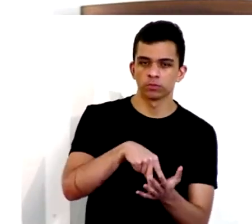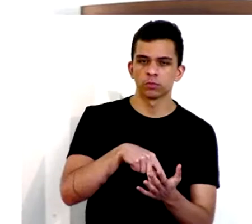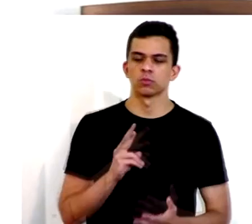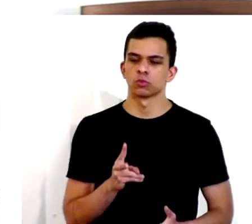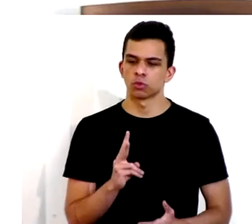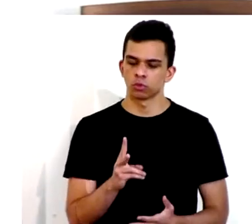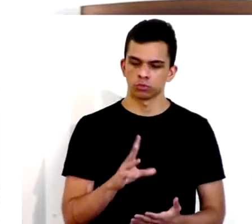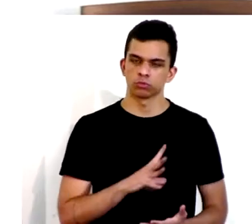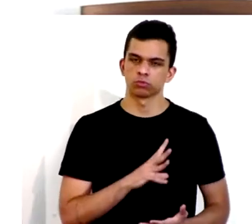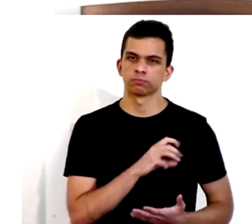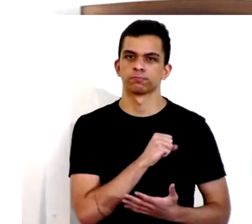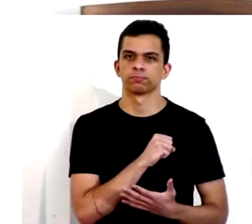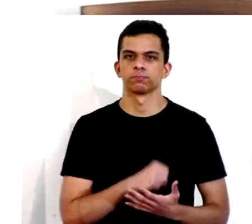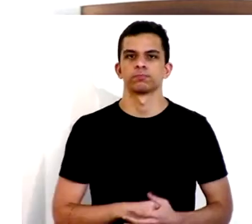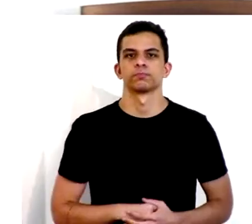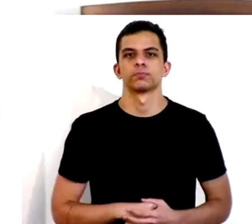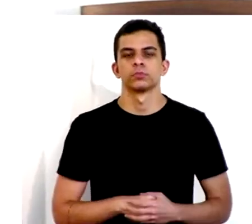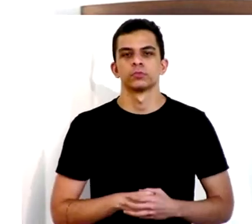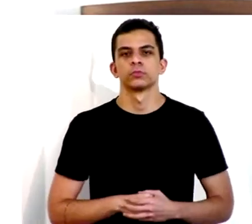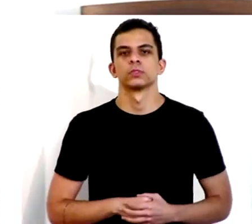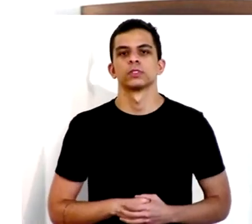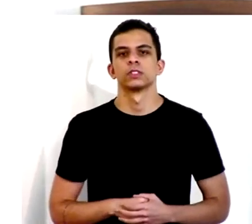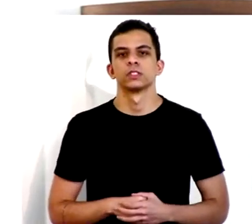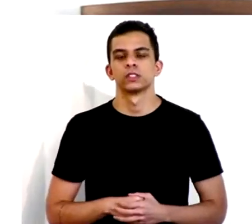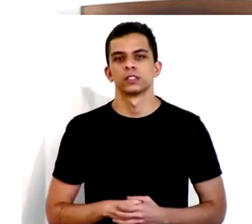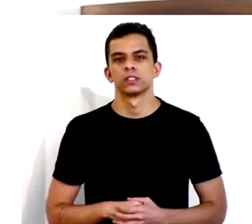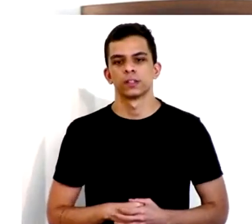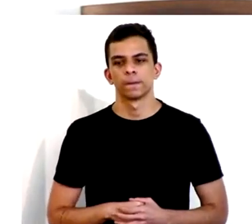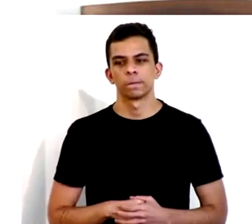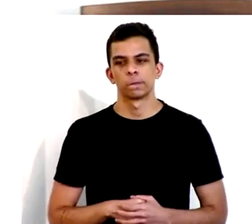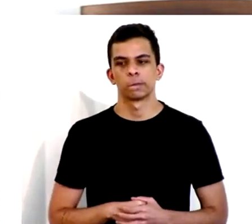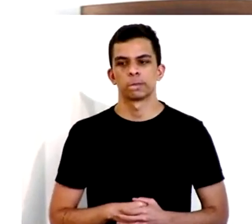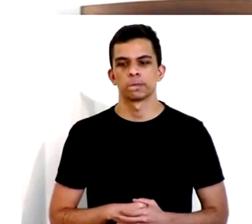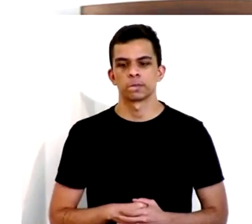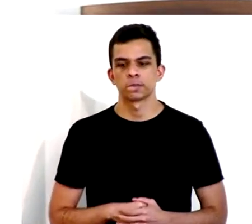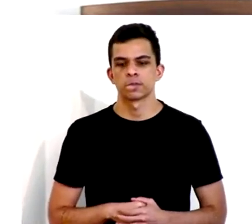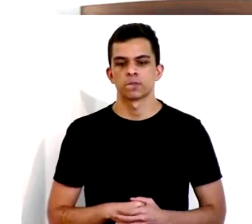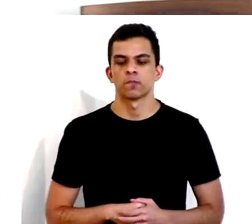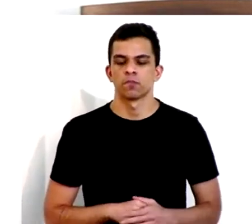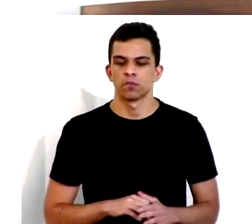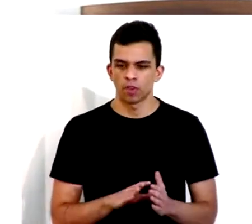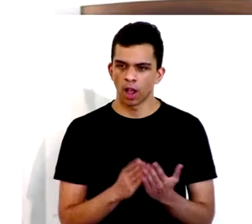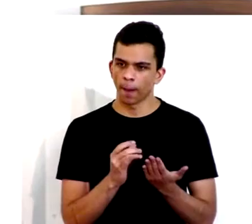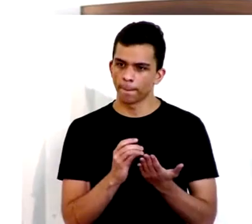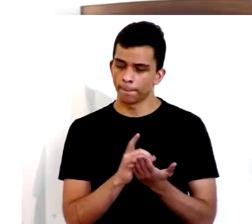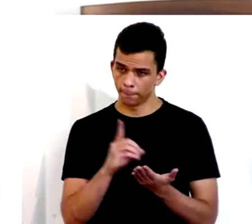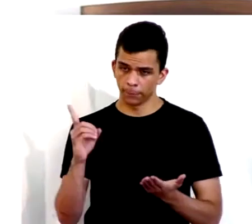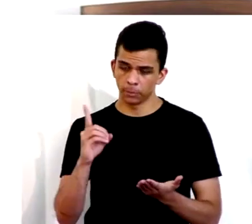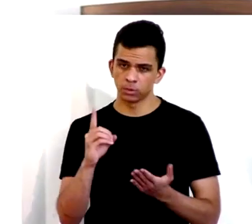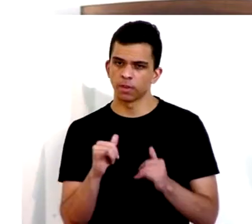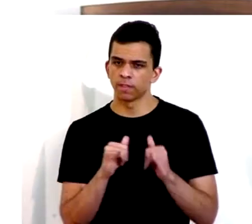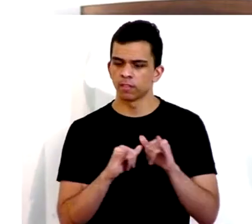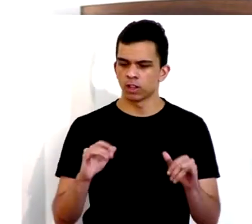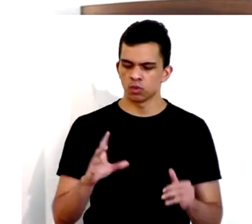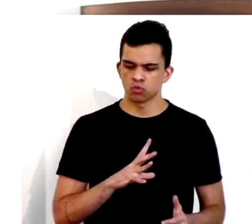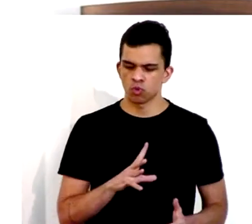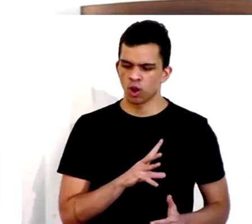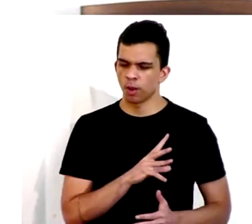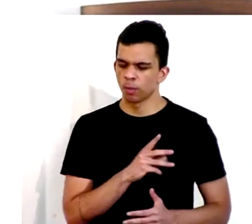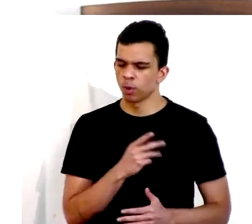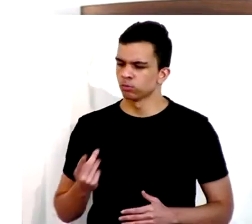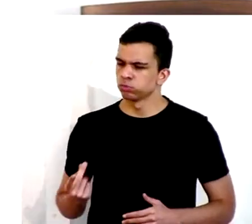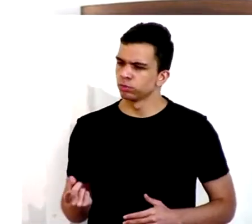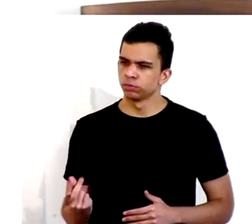mudam continuamente, mas o compromisso de amor biblicamente perdura e distingue um legítimo